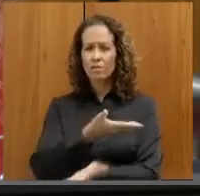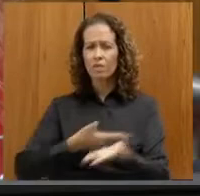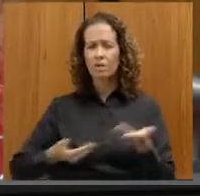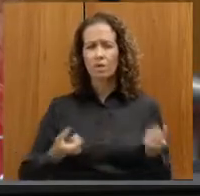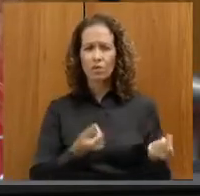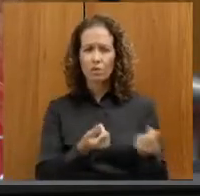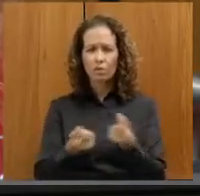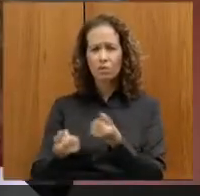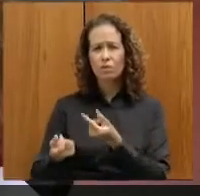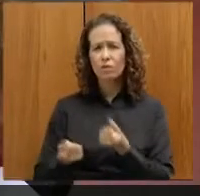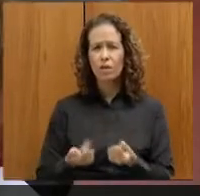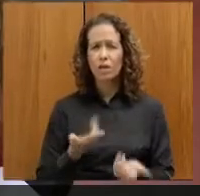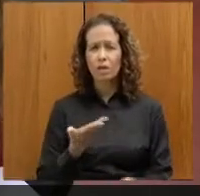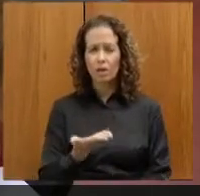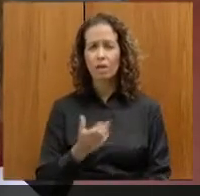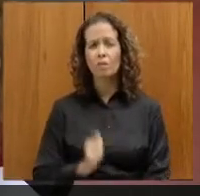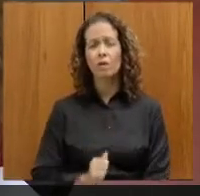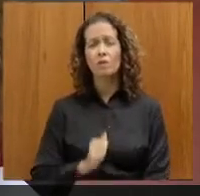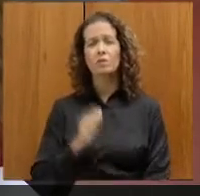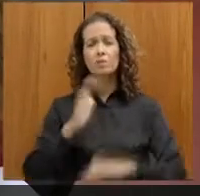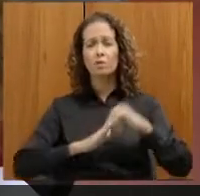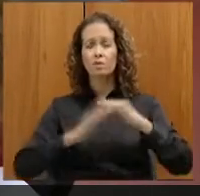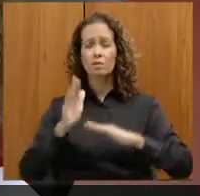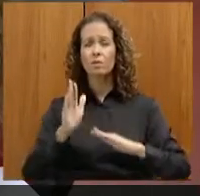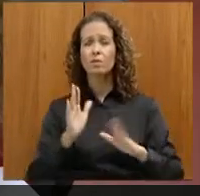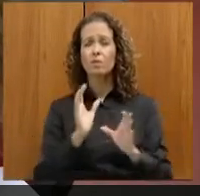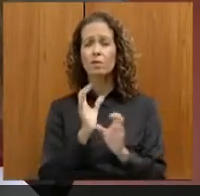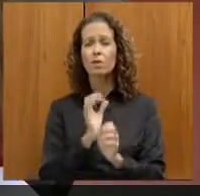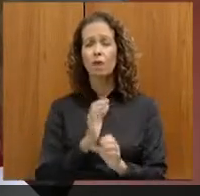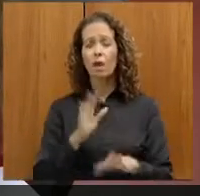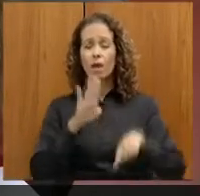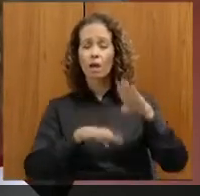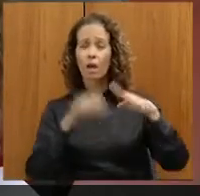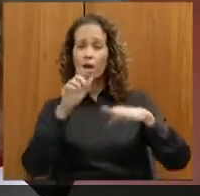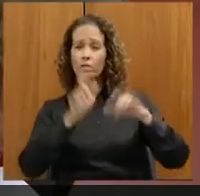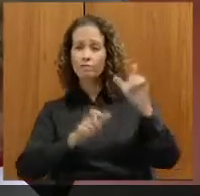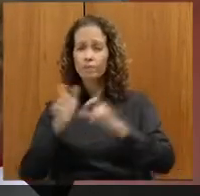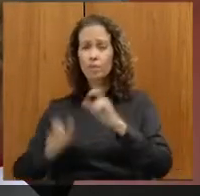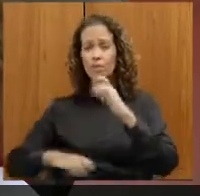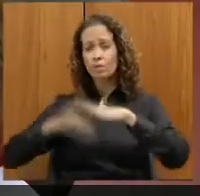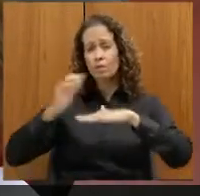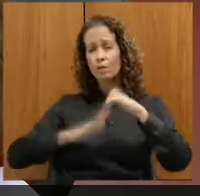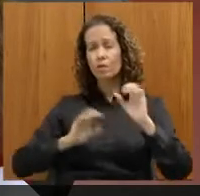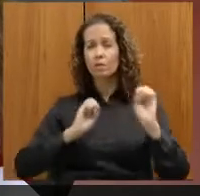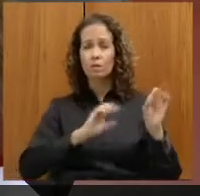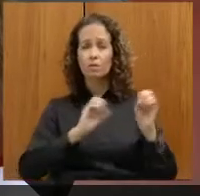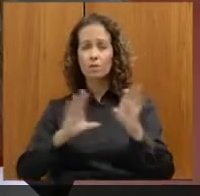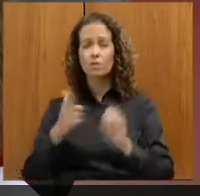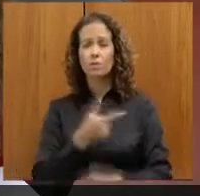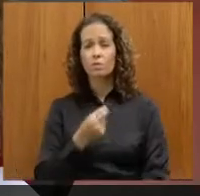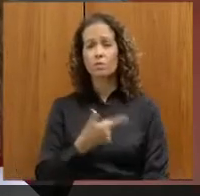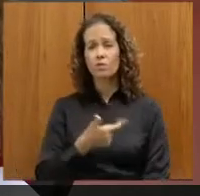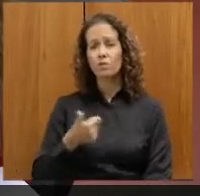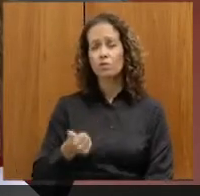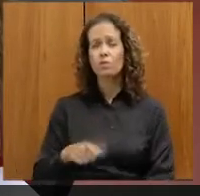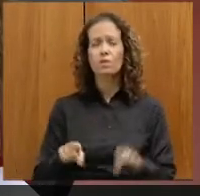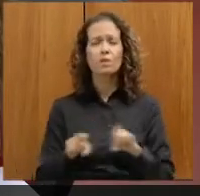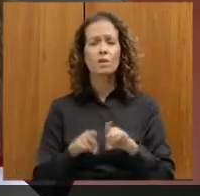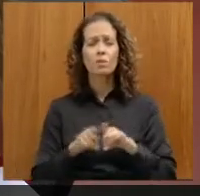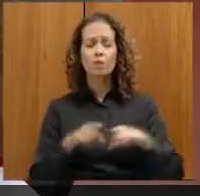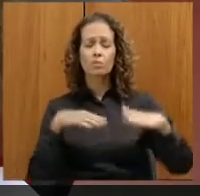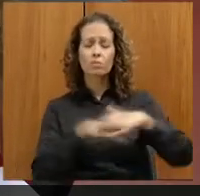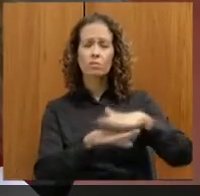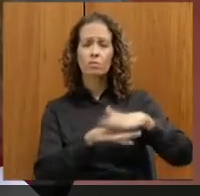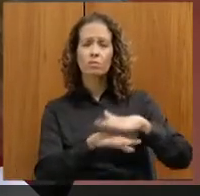aos profissionais da educação Considerando o saldo bancário tanto de 2021 quanto acumulado em